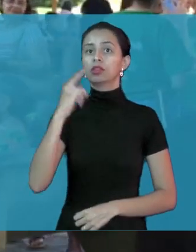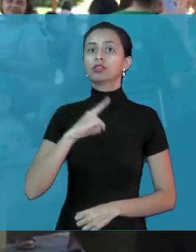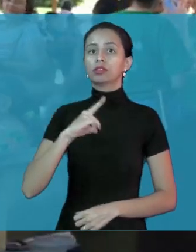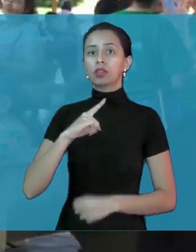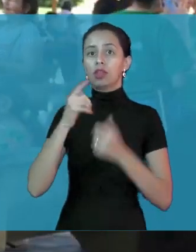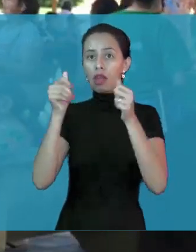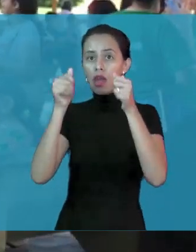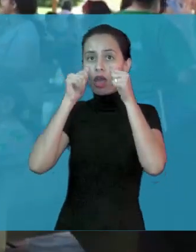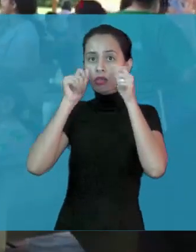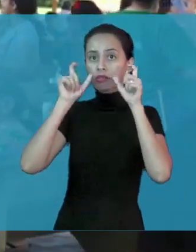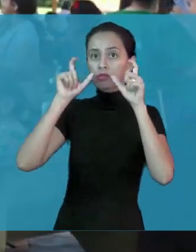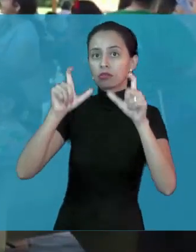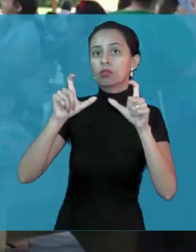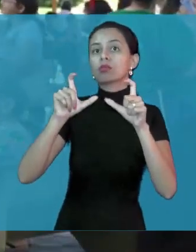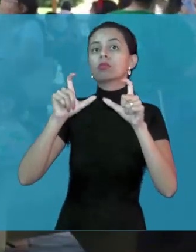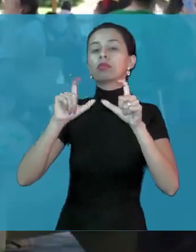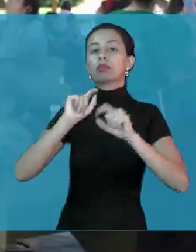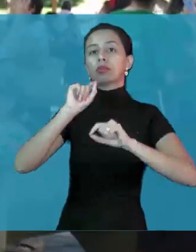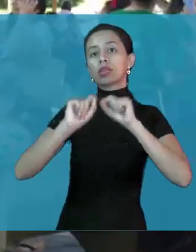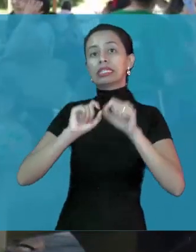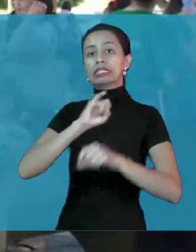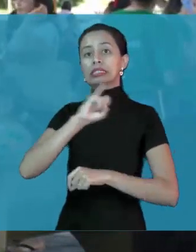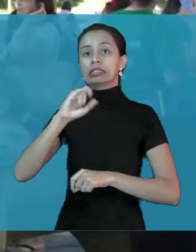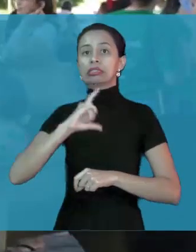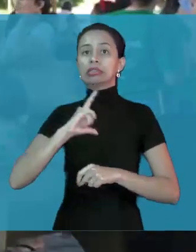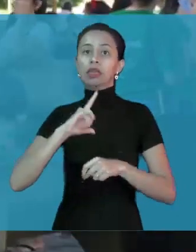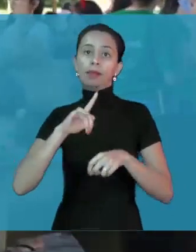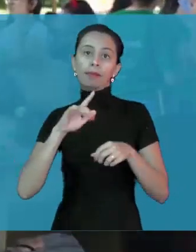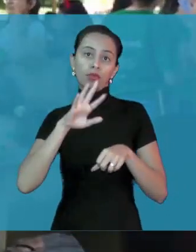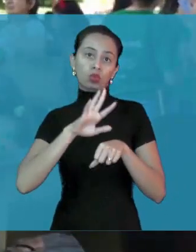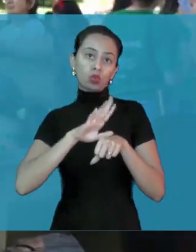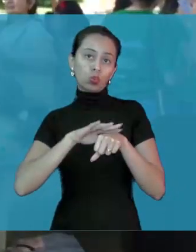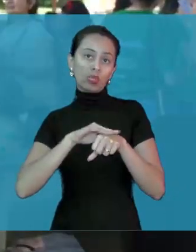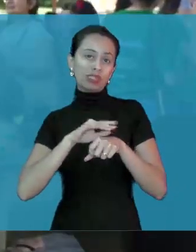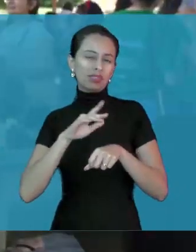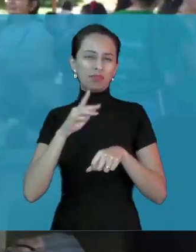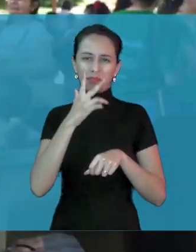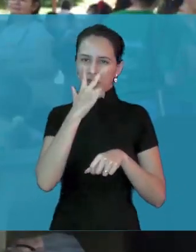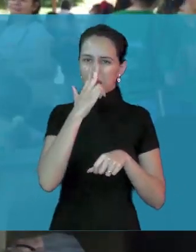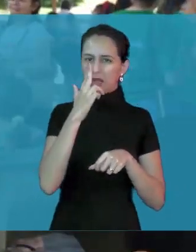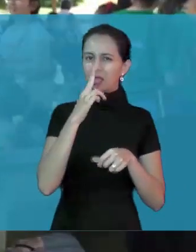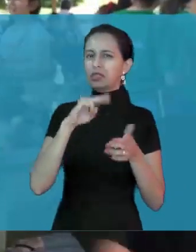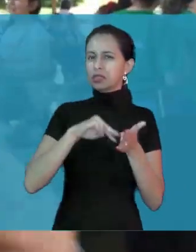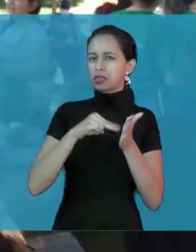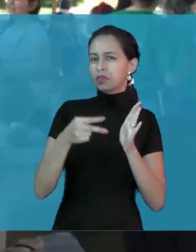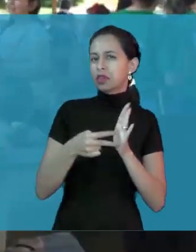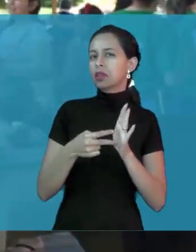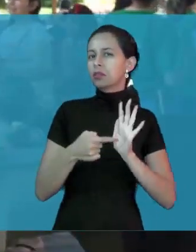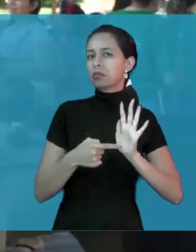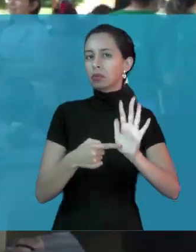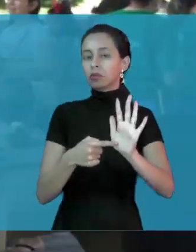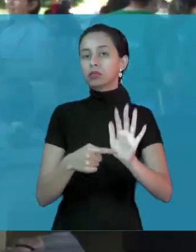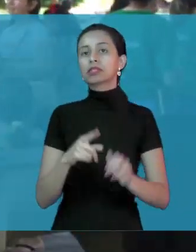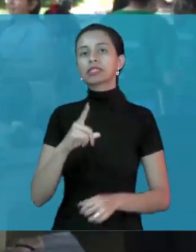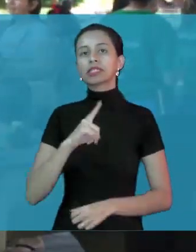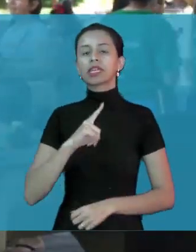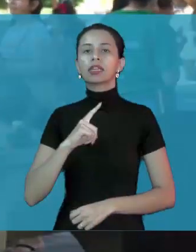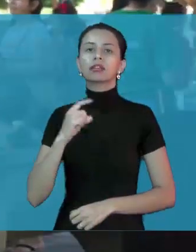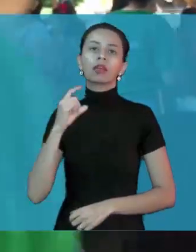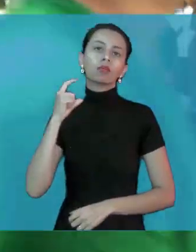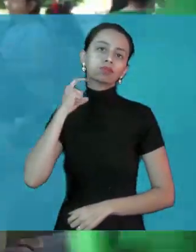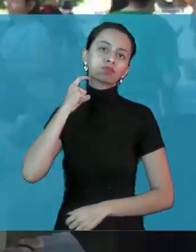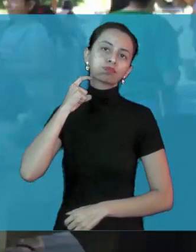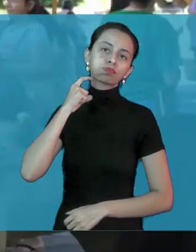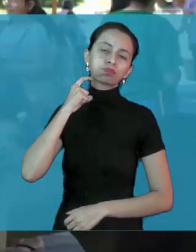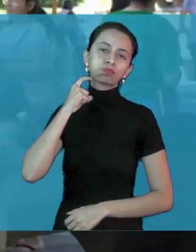que o paciente que tem uma rouquidão há mais de 3 semanas procure a gente, ao nosso serviço. O paciente que tem nódulos, caroços no pescoço, que